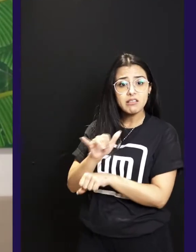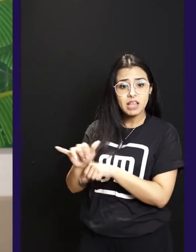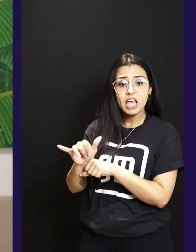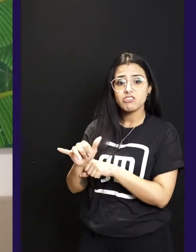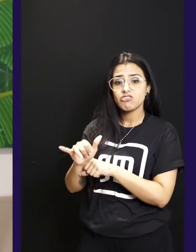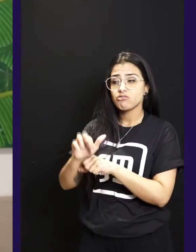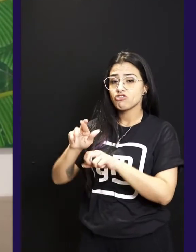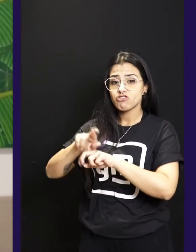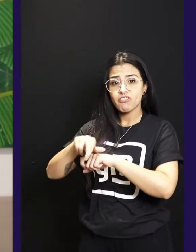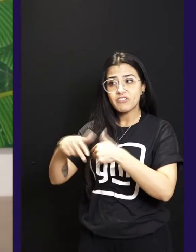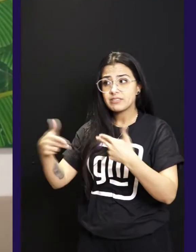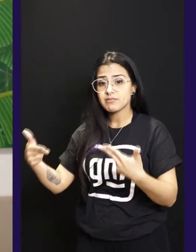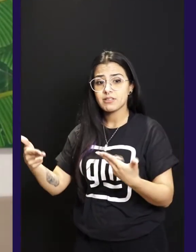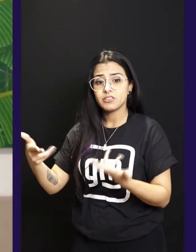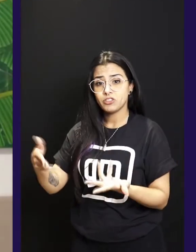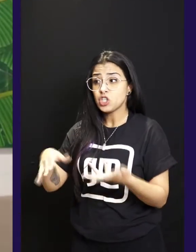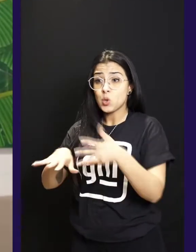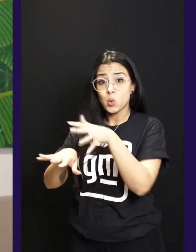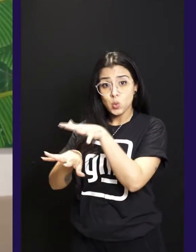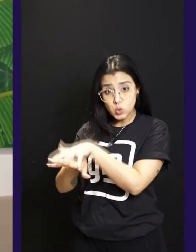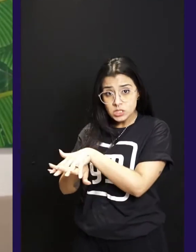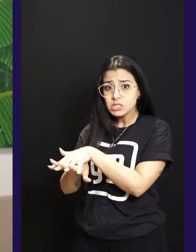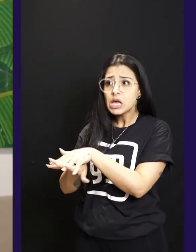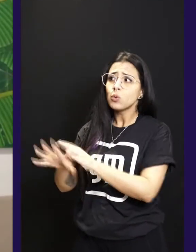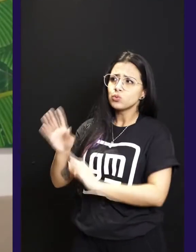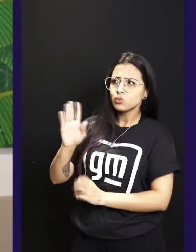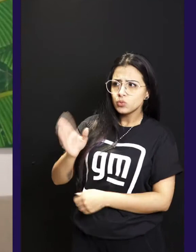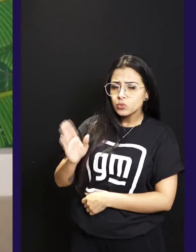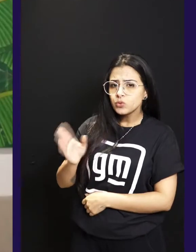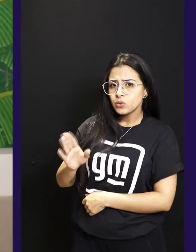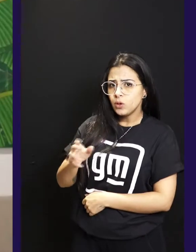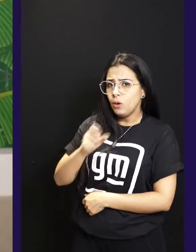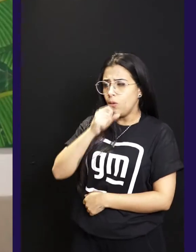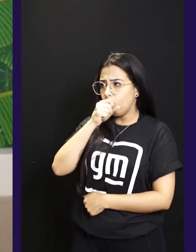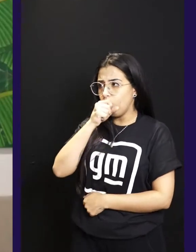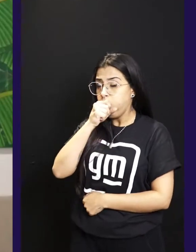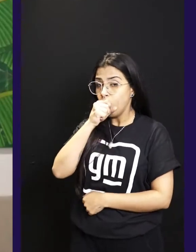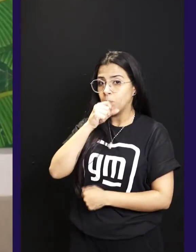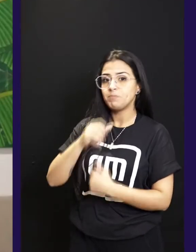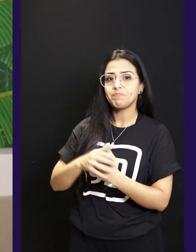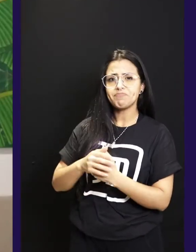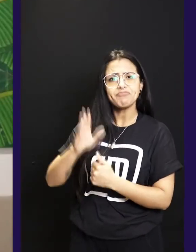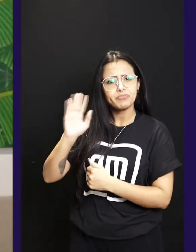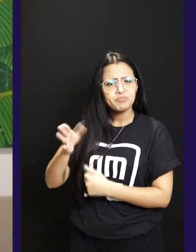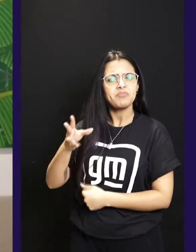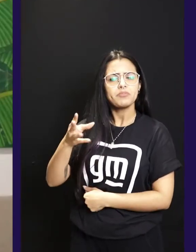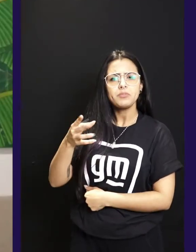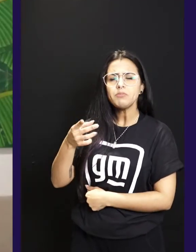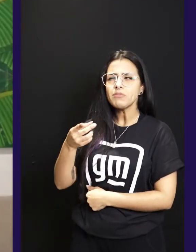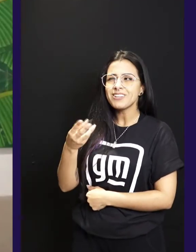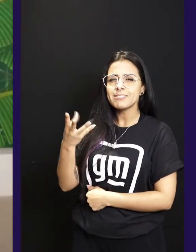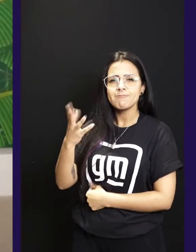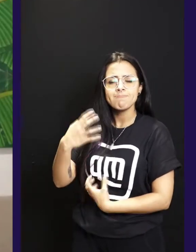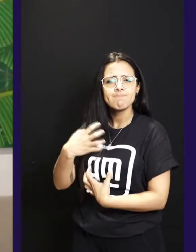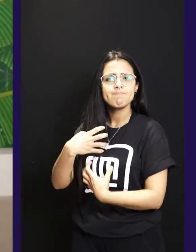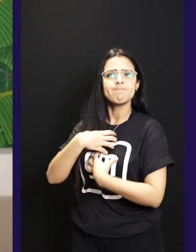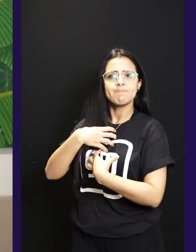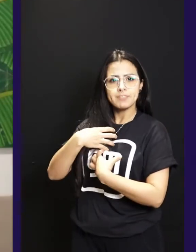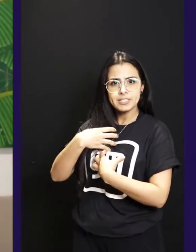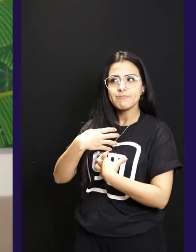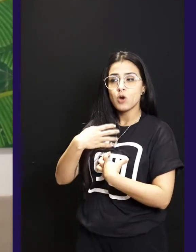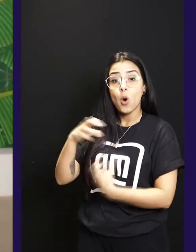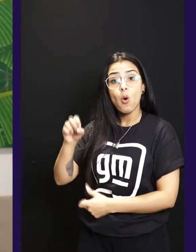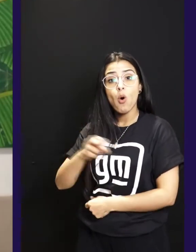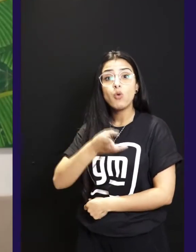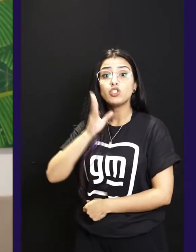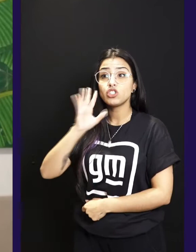Então, se eles já tinham presenciado alguma situação de assédio, de preconceito,